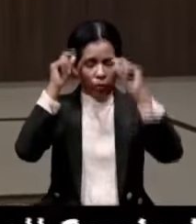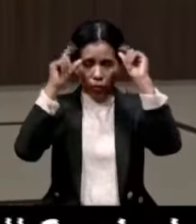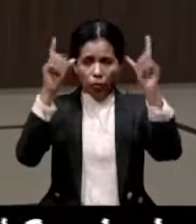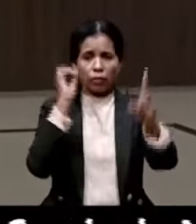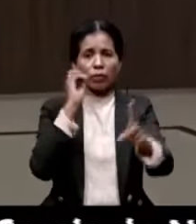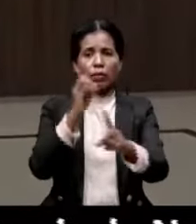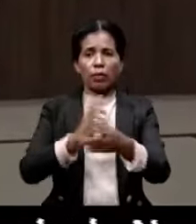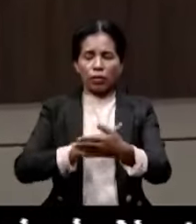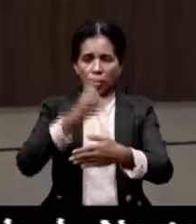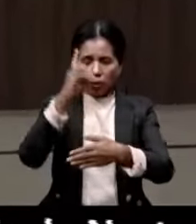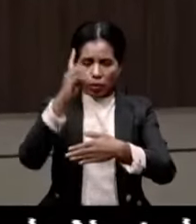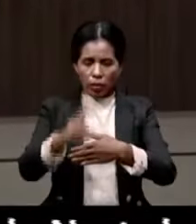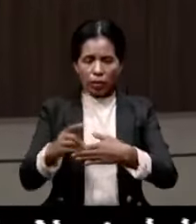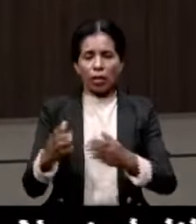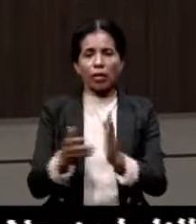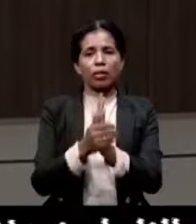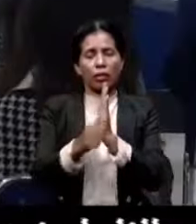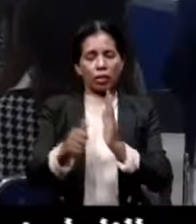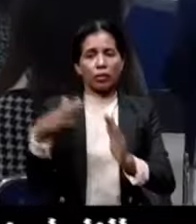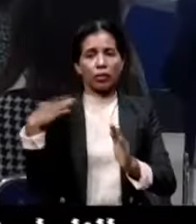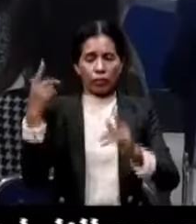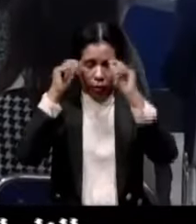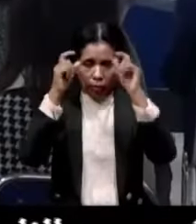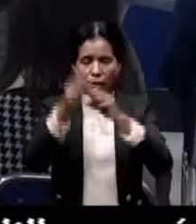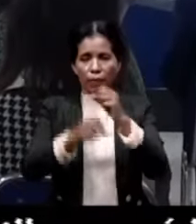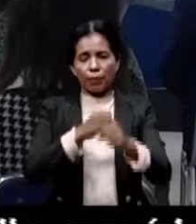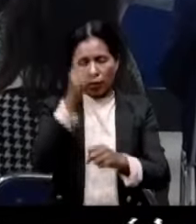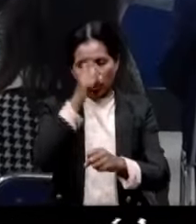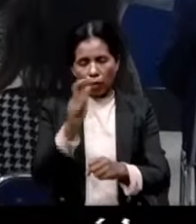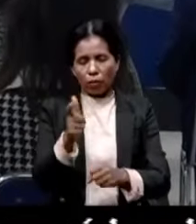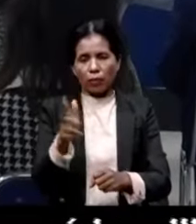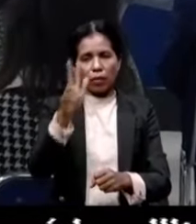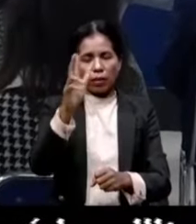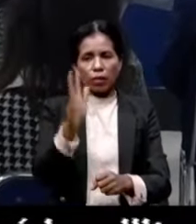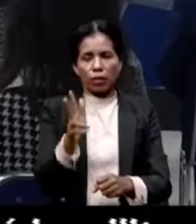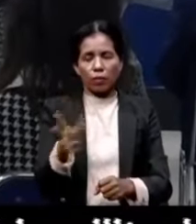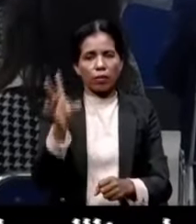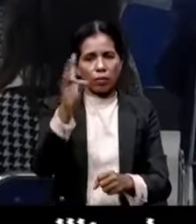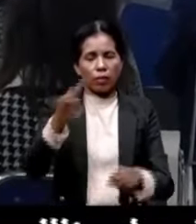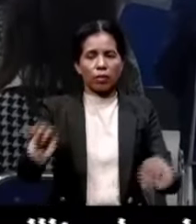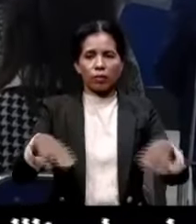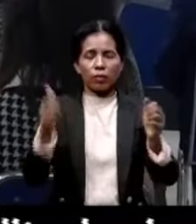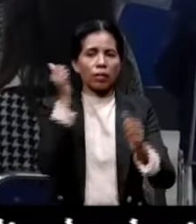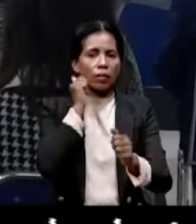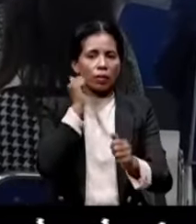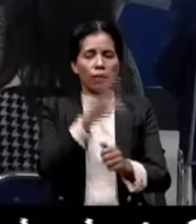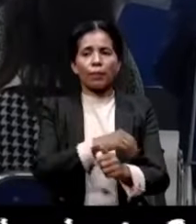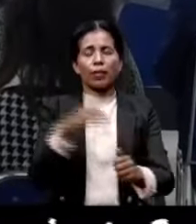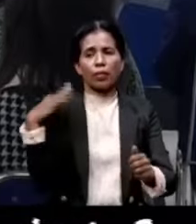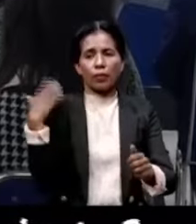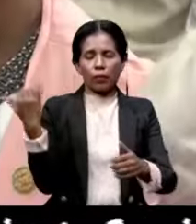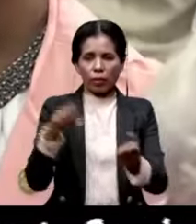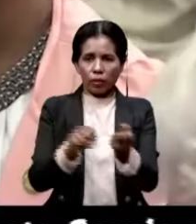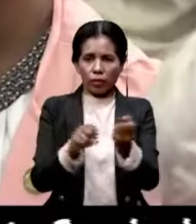tu desenvolve capacidade fuensa e timoruan, o idade husi tinang ron resintolo, toto no resinghitu, relaciona o serviço ASEAN, no fuensa e